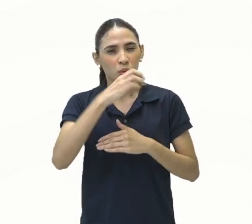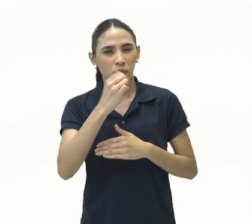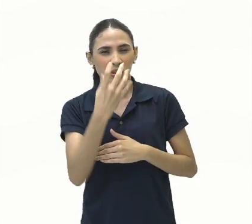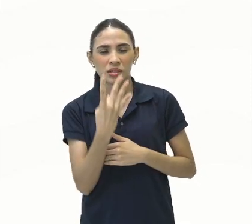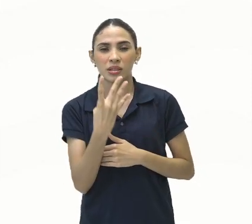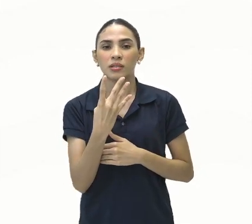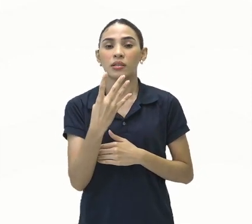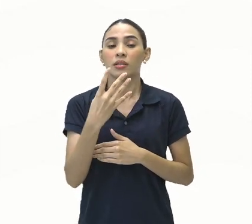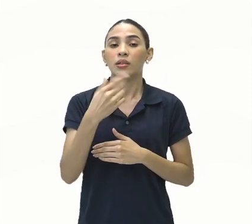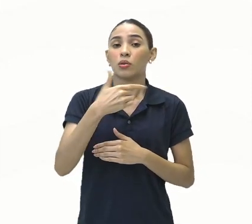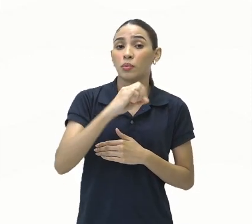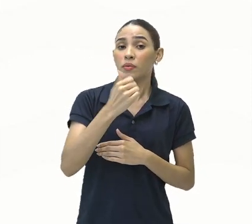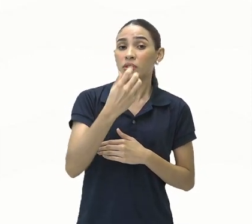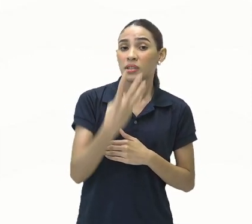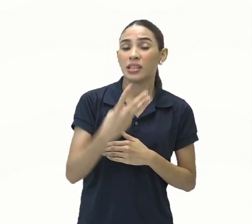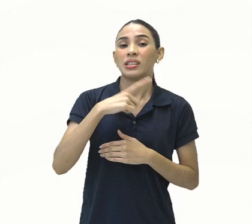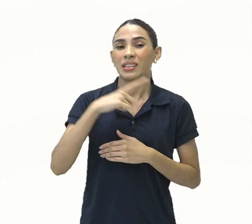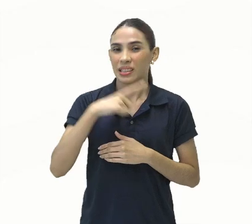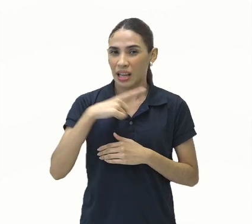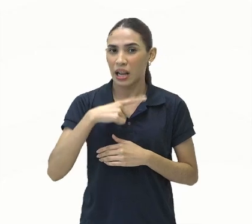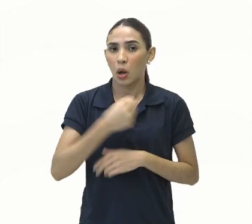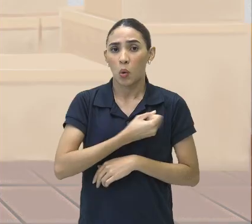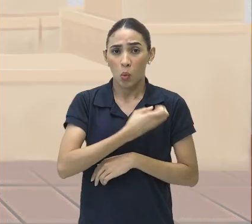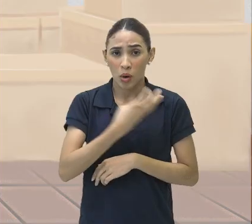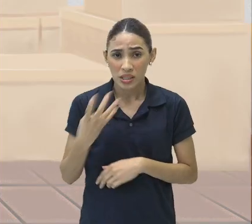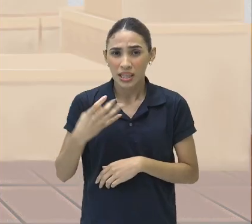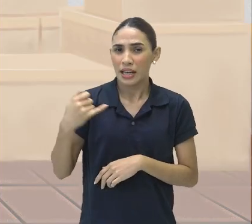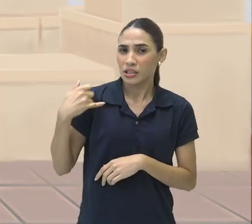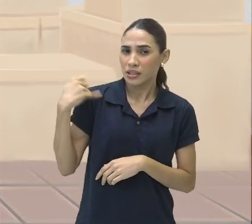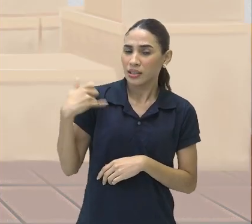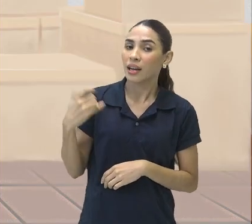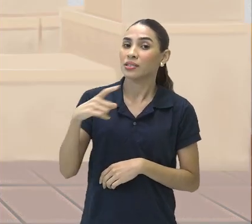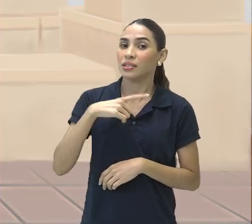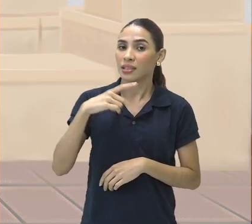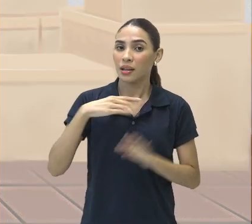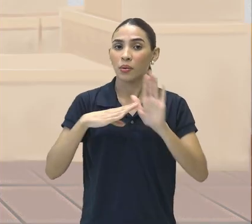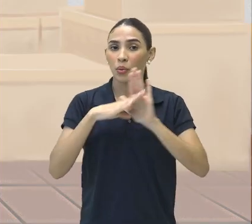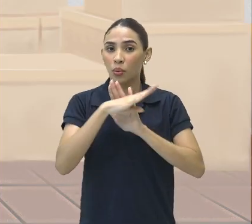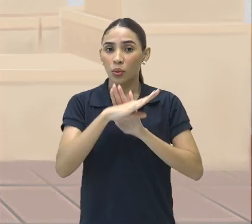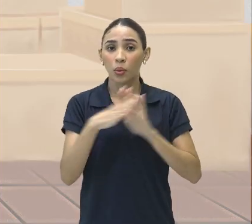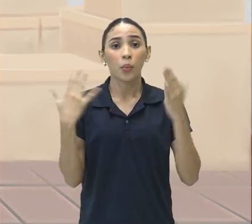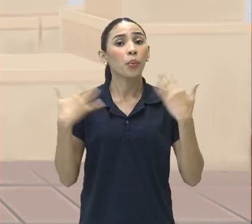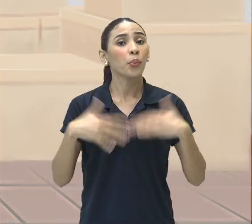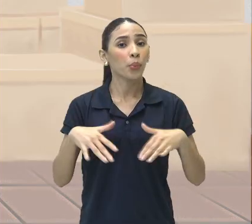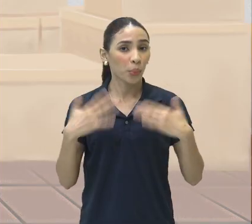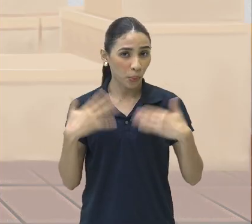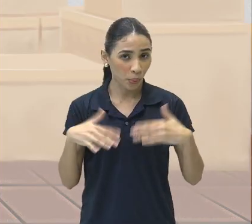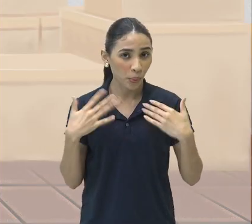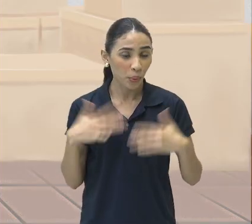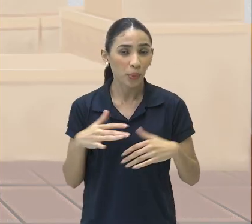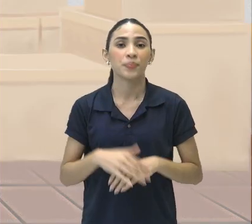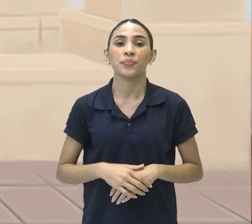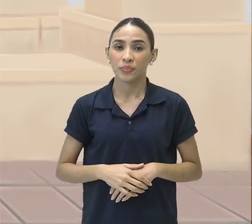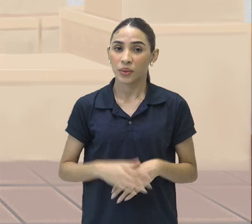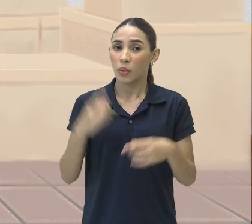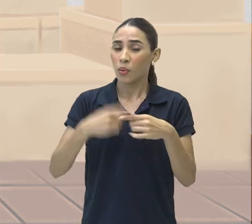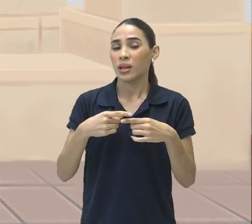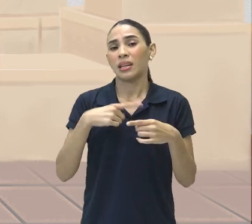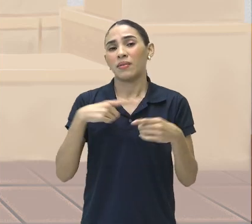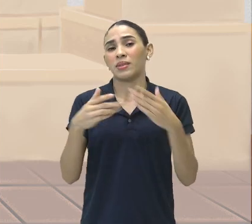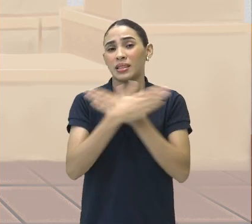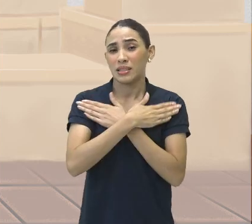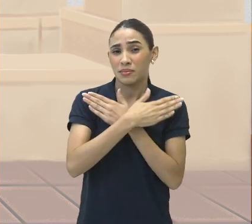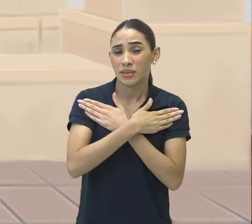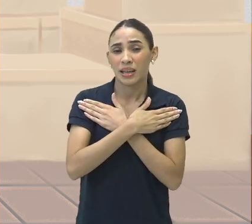tem ali uma quantidade de pessoas dessa faixa etária que teve um aumento muito grande, né, justamente devido ao desemprego,